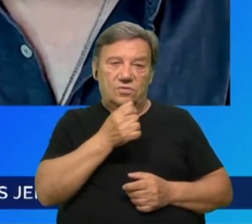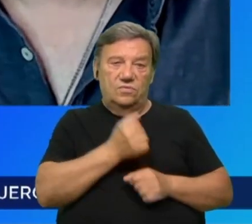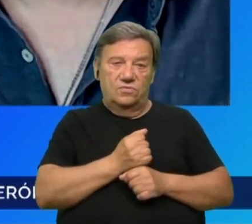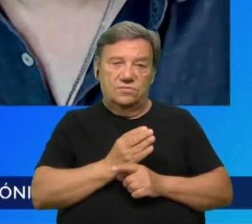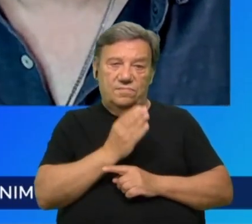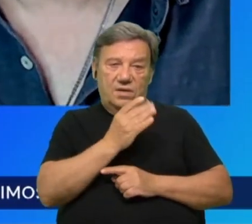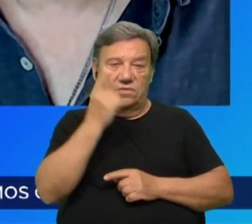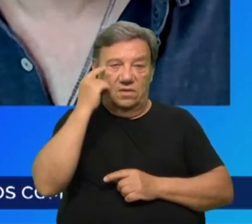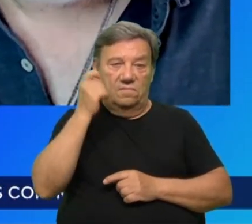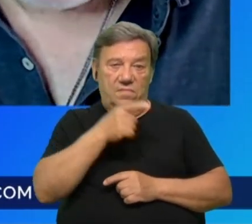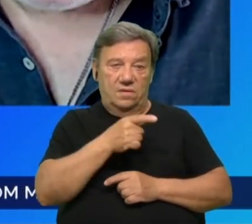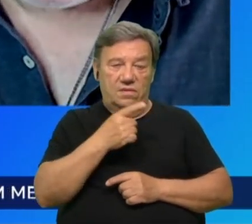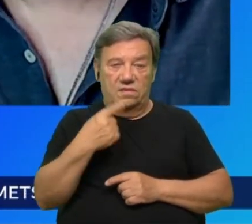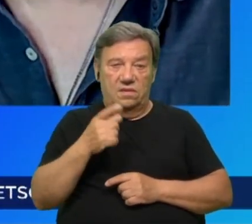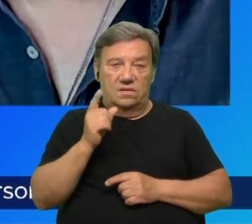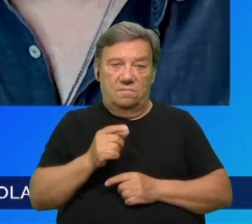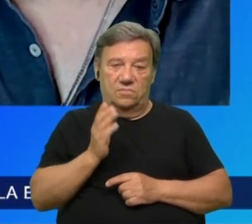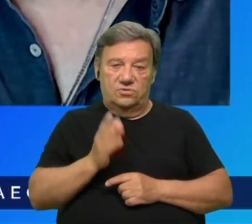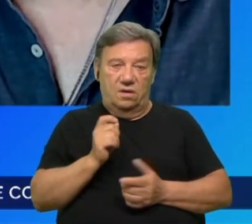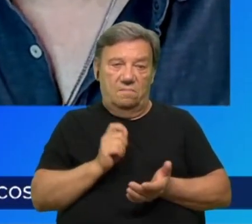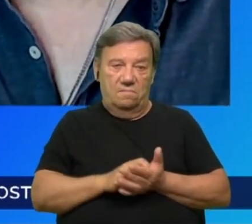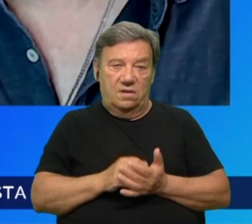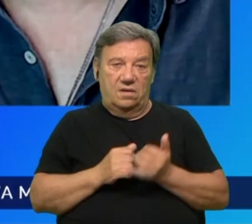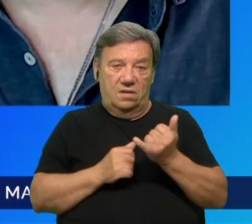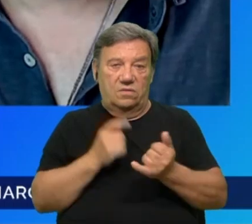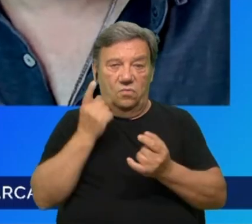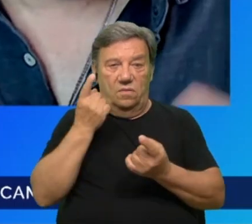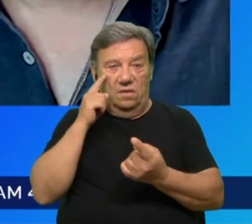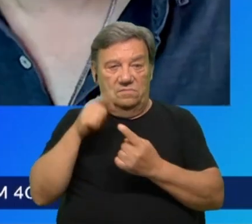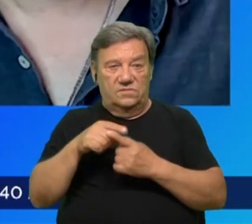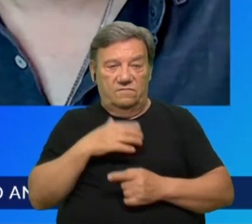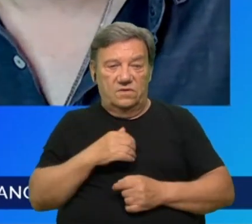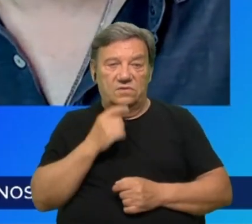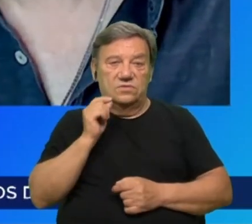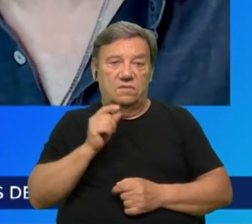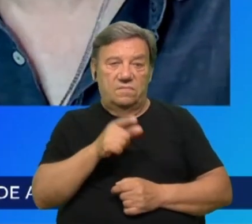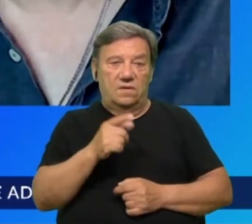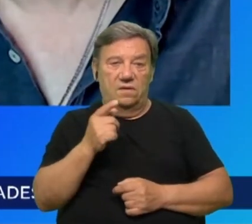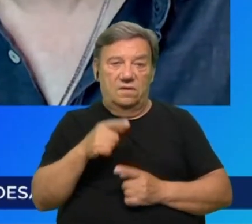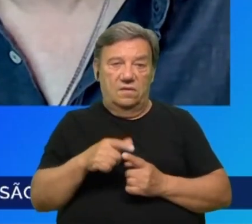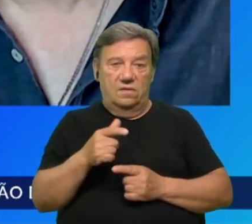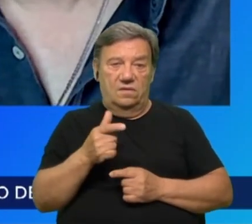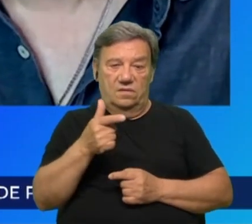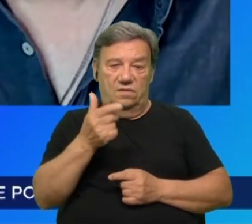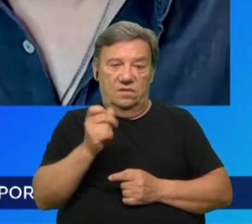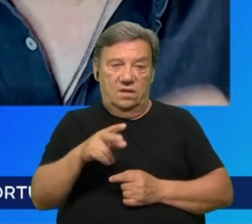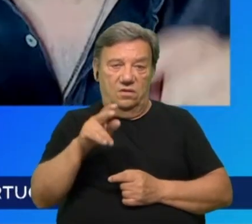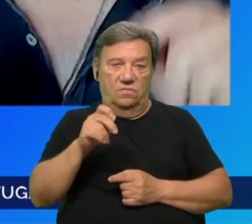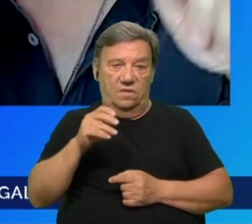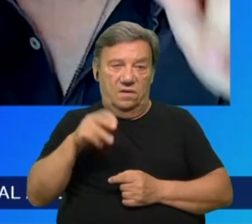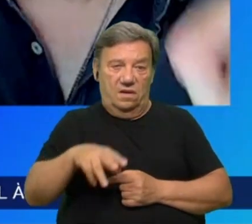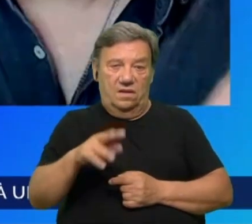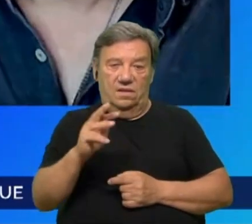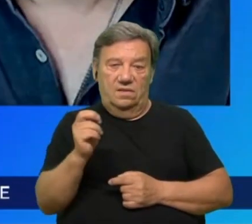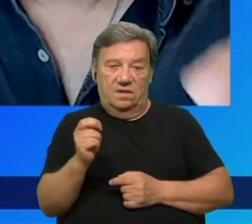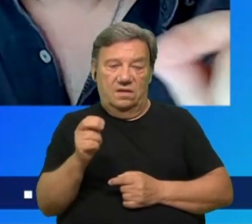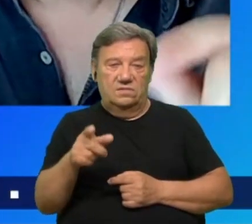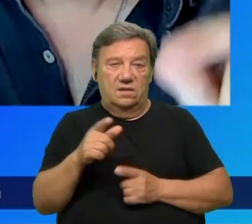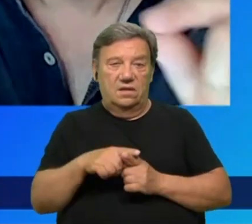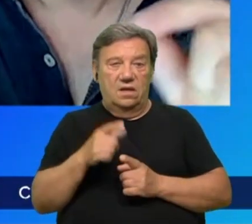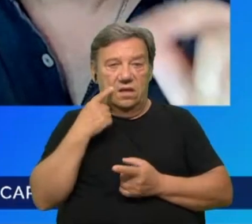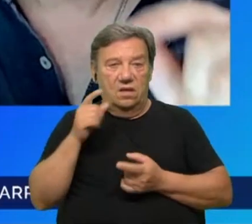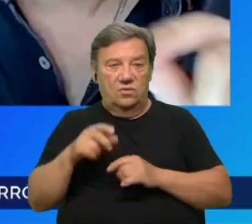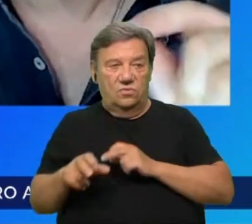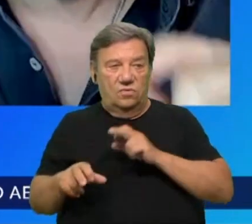E lembrar que tem também já marcada uma missão, a chamada Tianwen-3, que é uma missão de